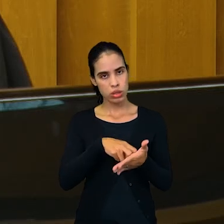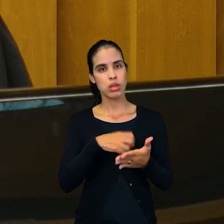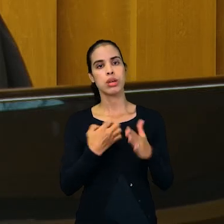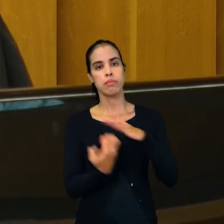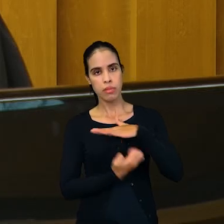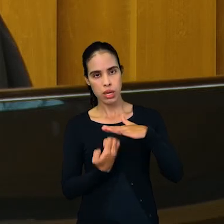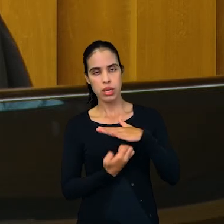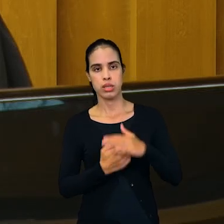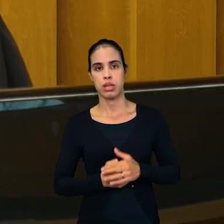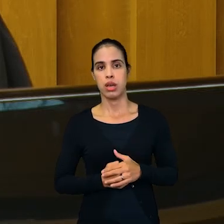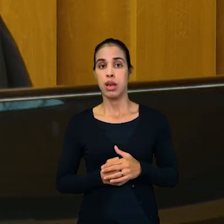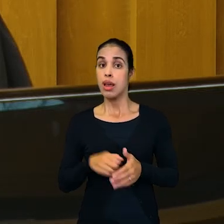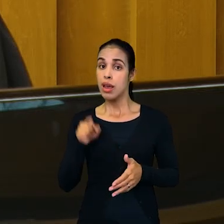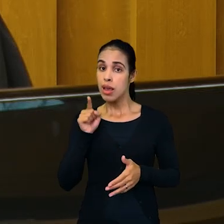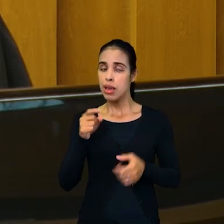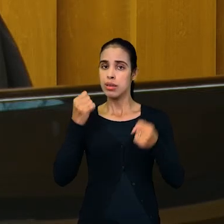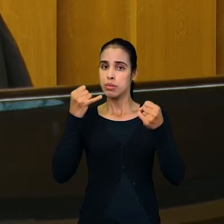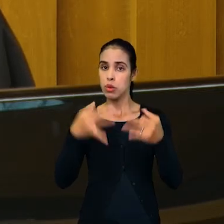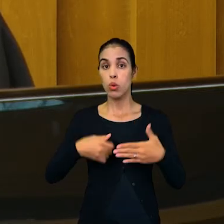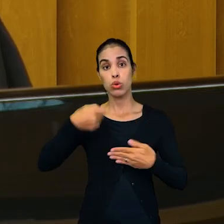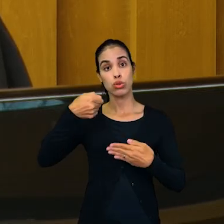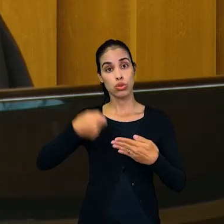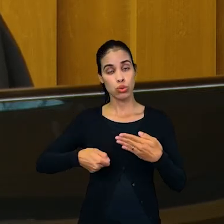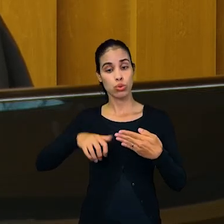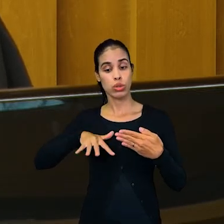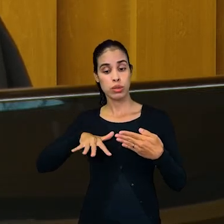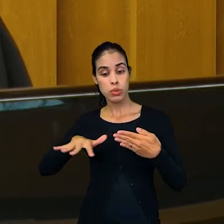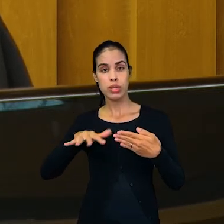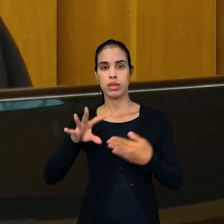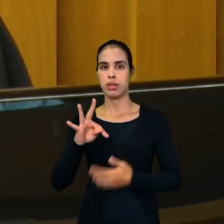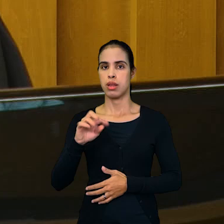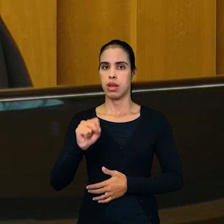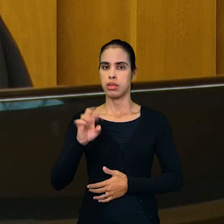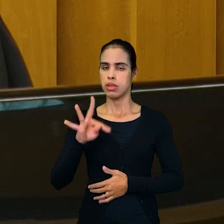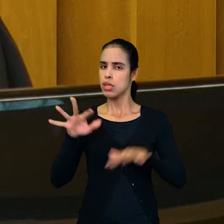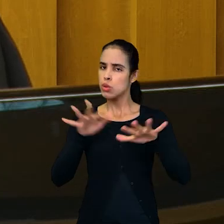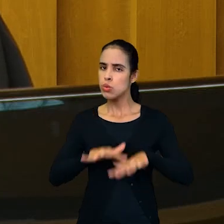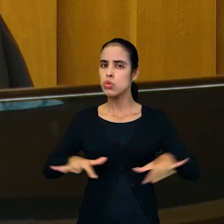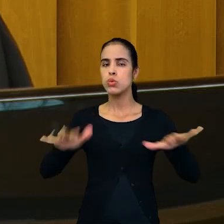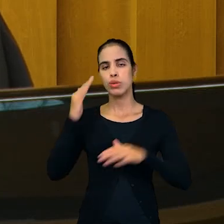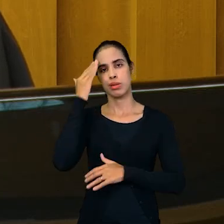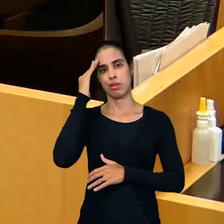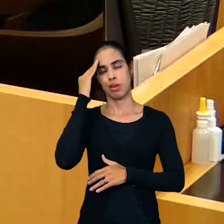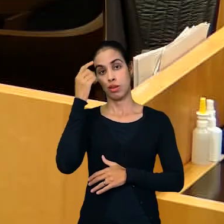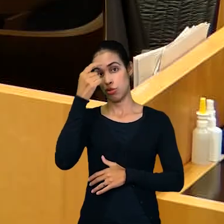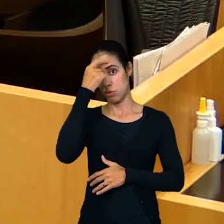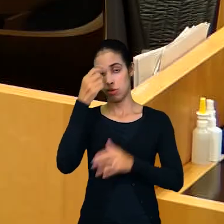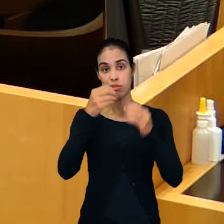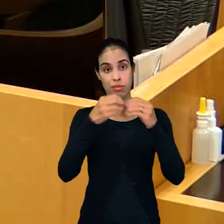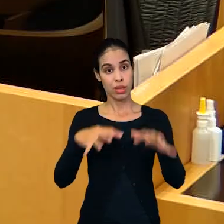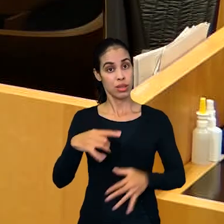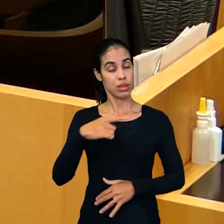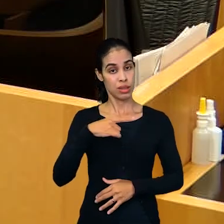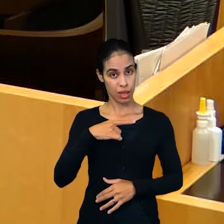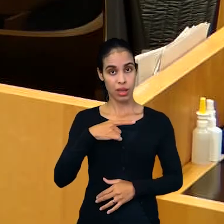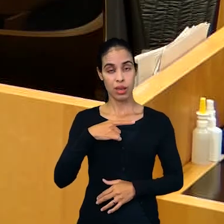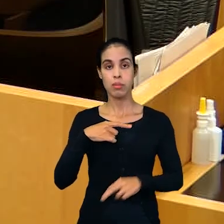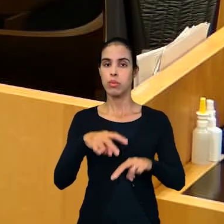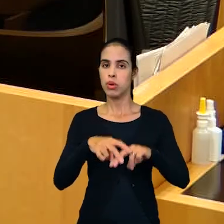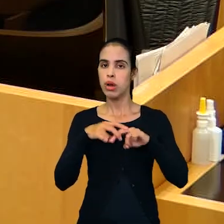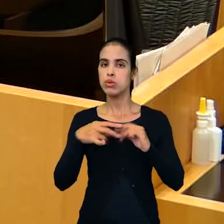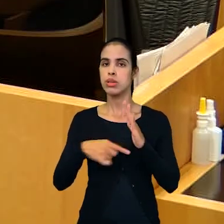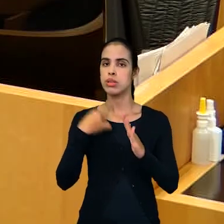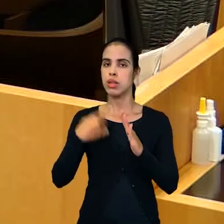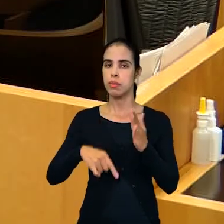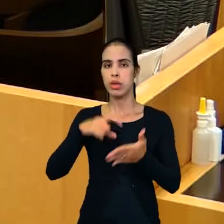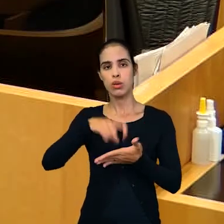votou pela condenação da empresa. Ele ressaltou que a jurisprudência do TST é pacífica ao reconhecer o dano moral em casos